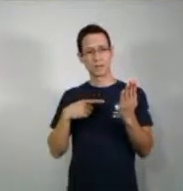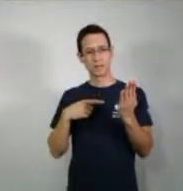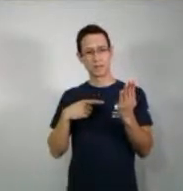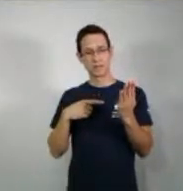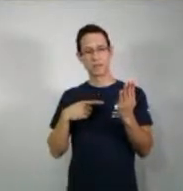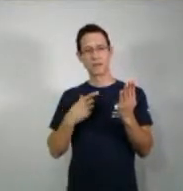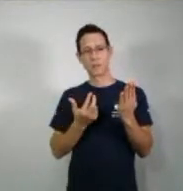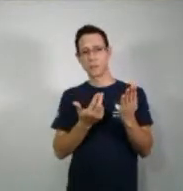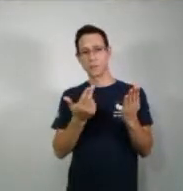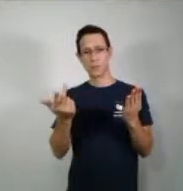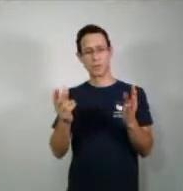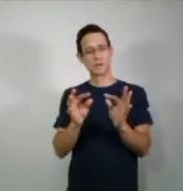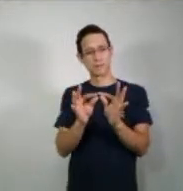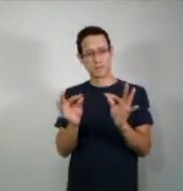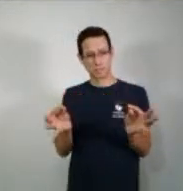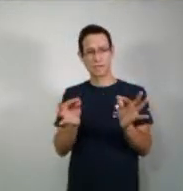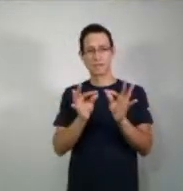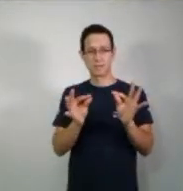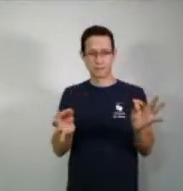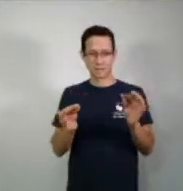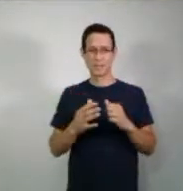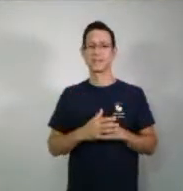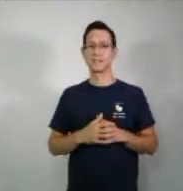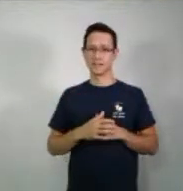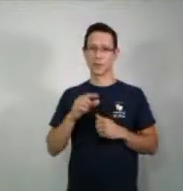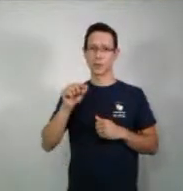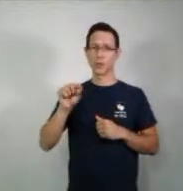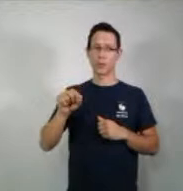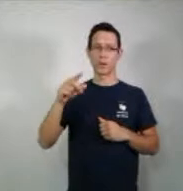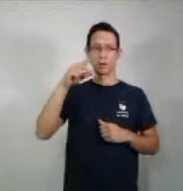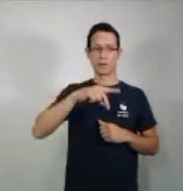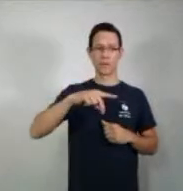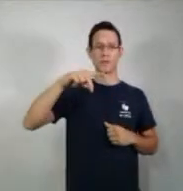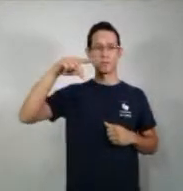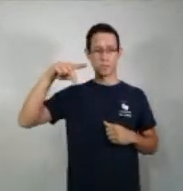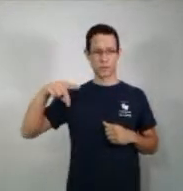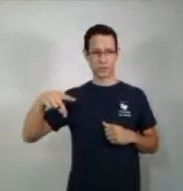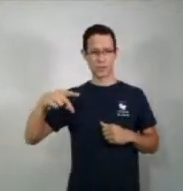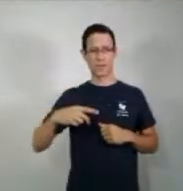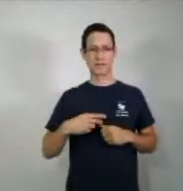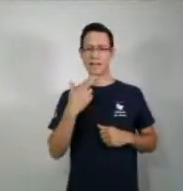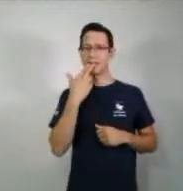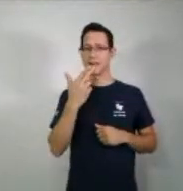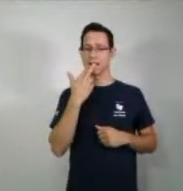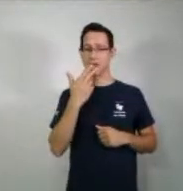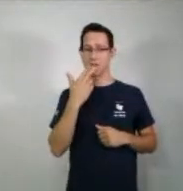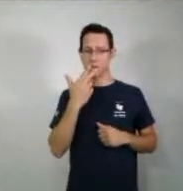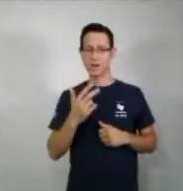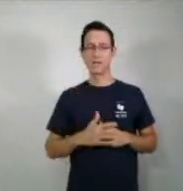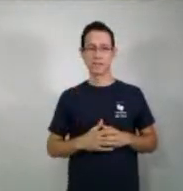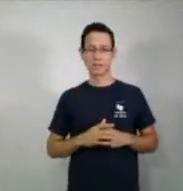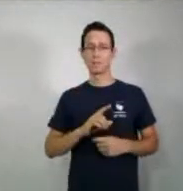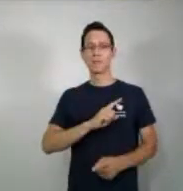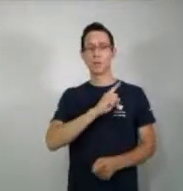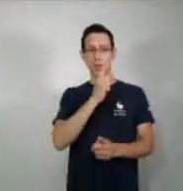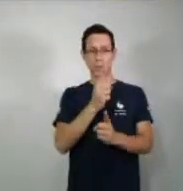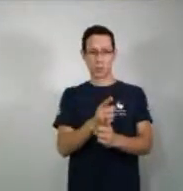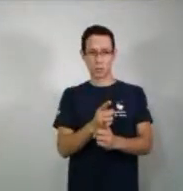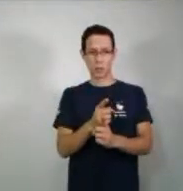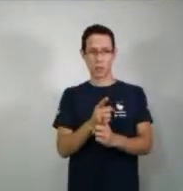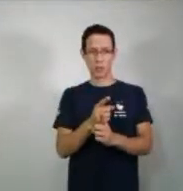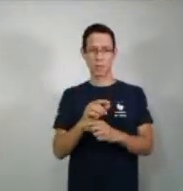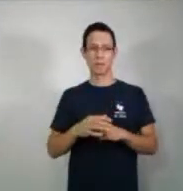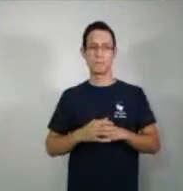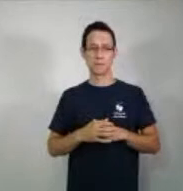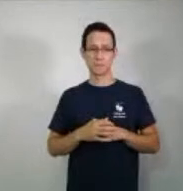muito sucinta sobre um professor de línguas que ele encontrou